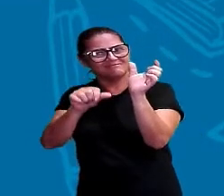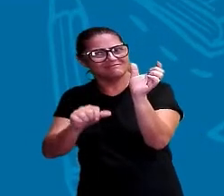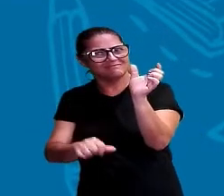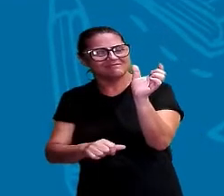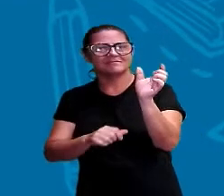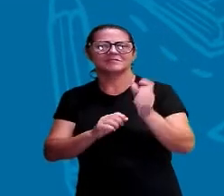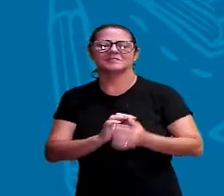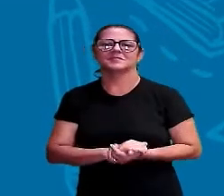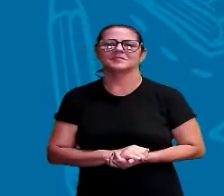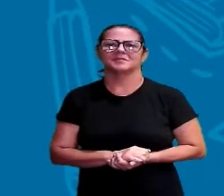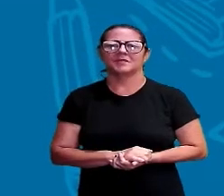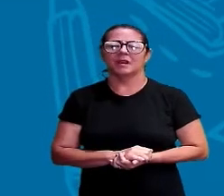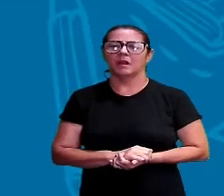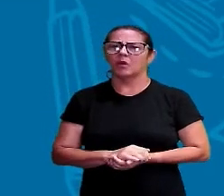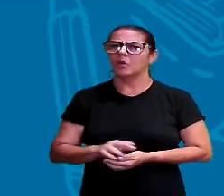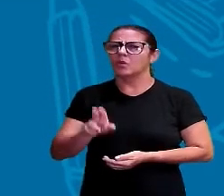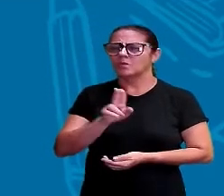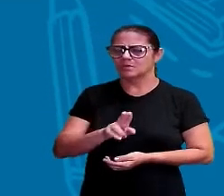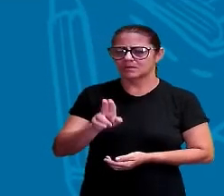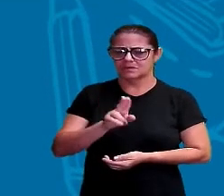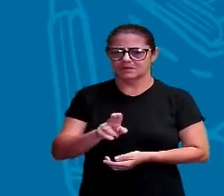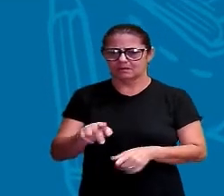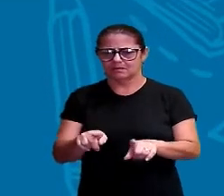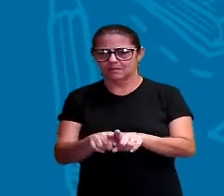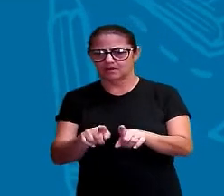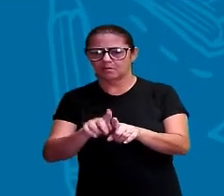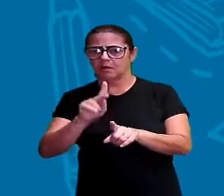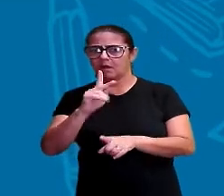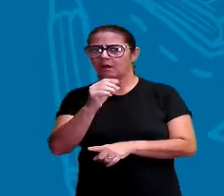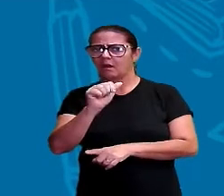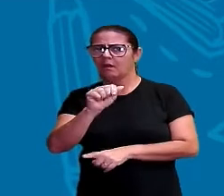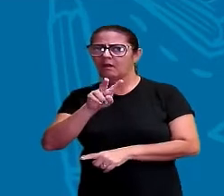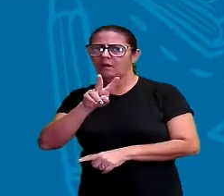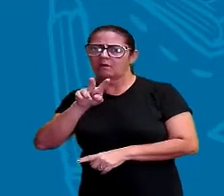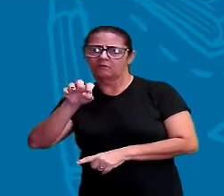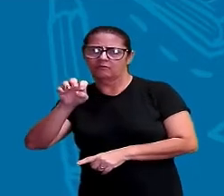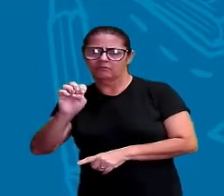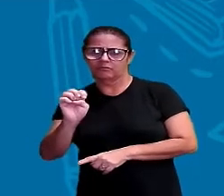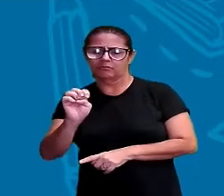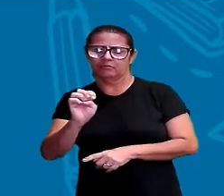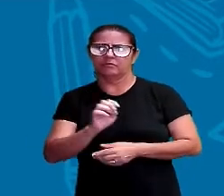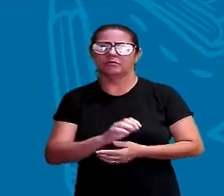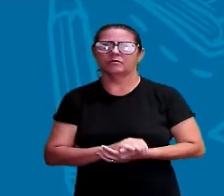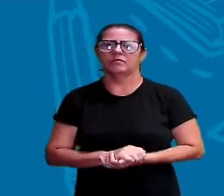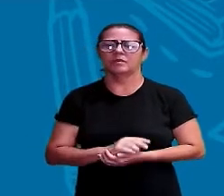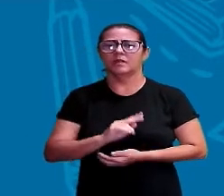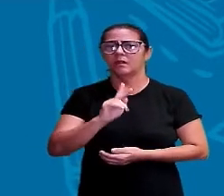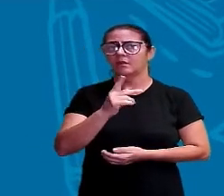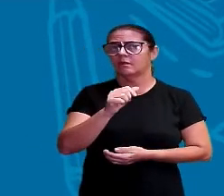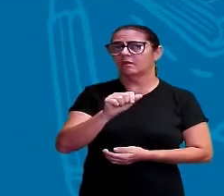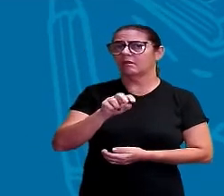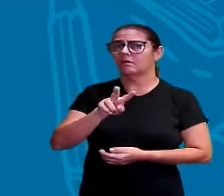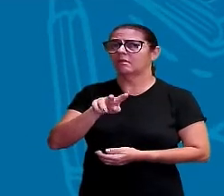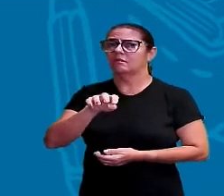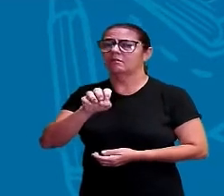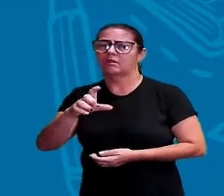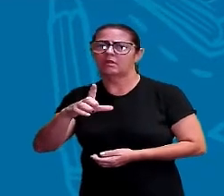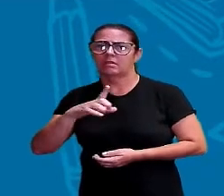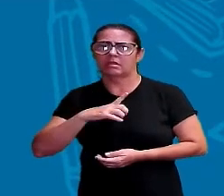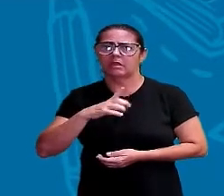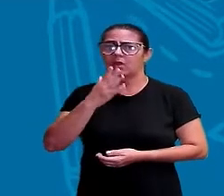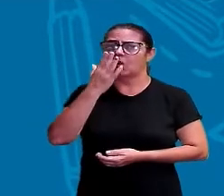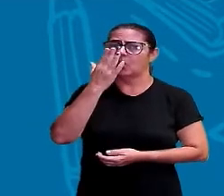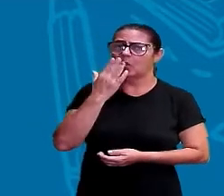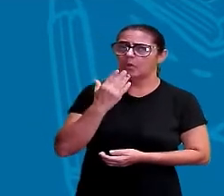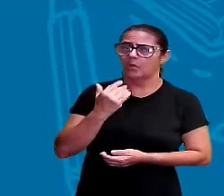você é have, muito utilizado também, popular até demais. A gente tem have no sentido de ter, comer